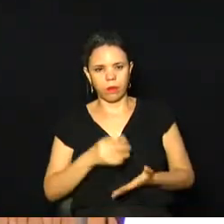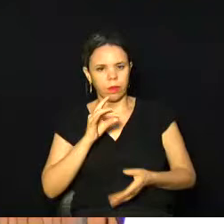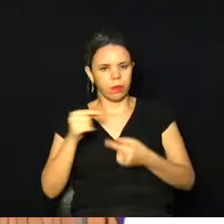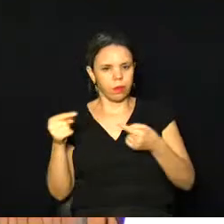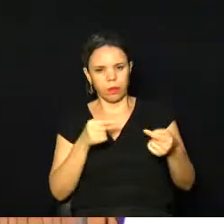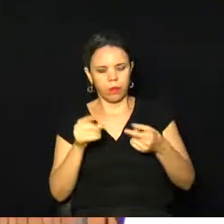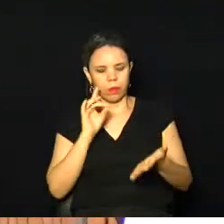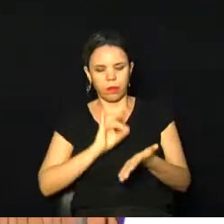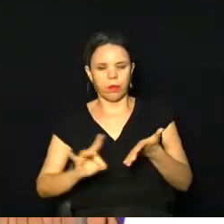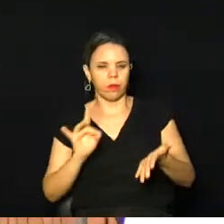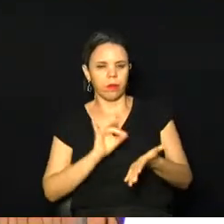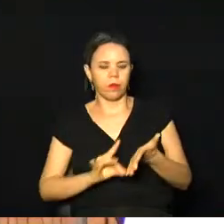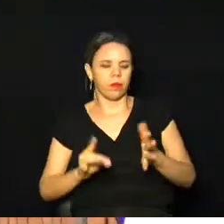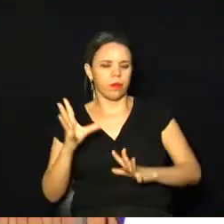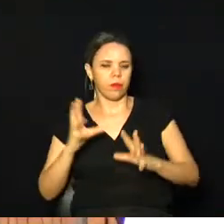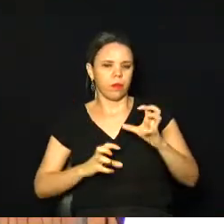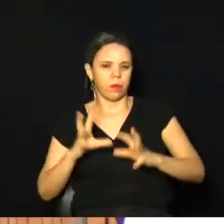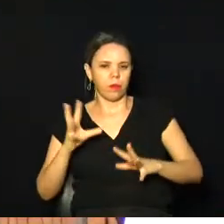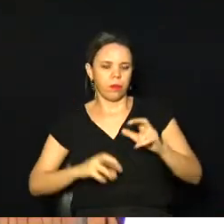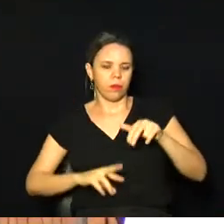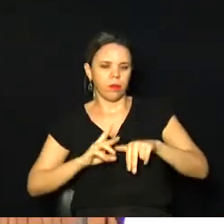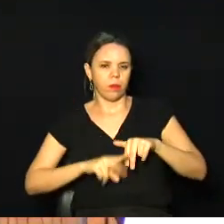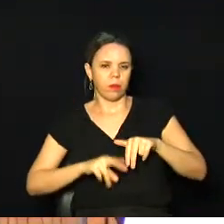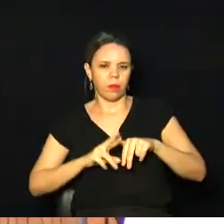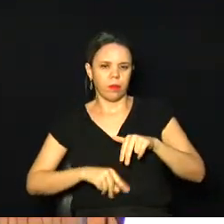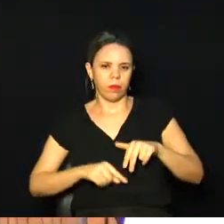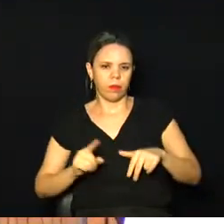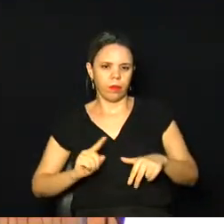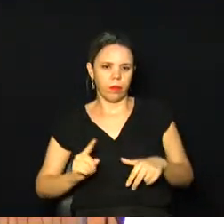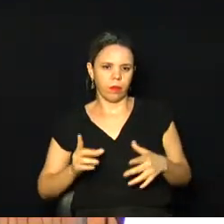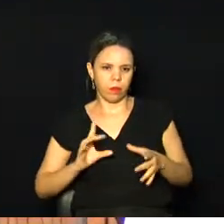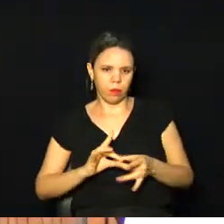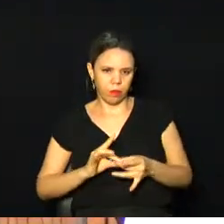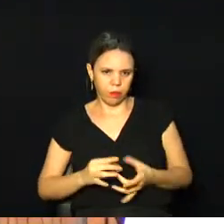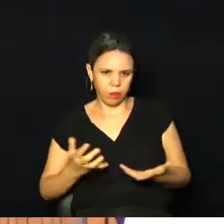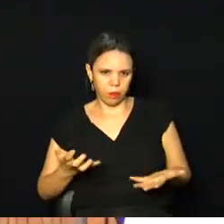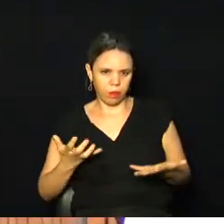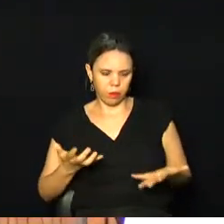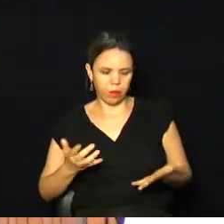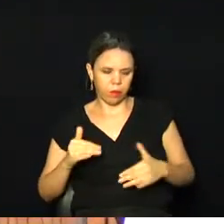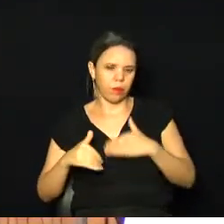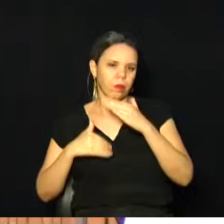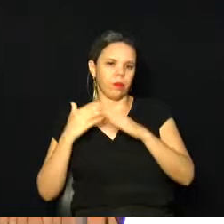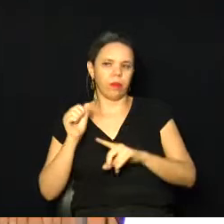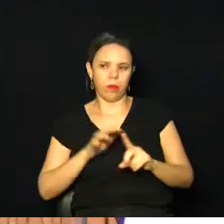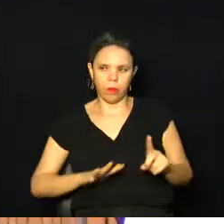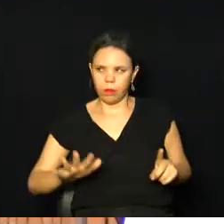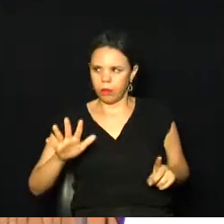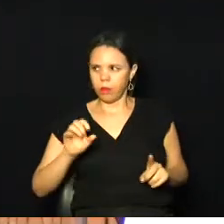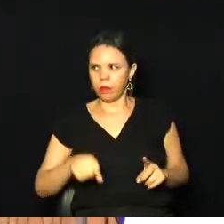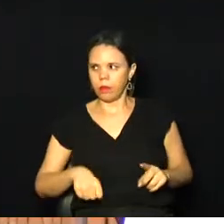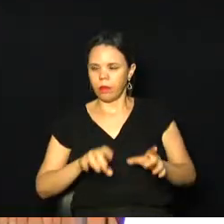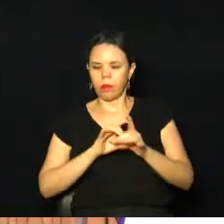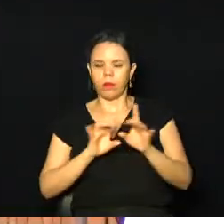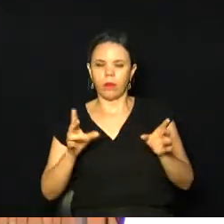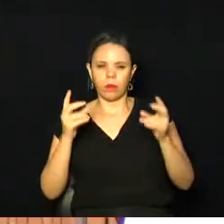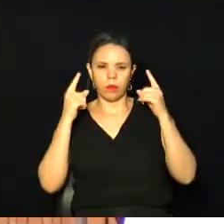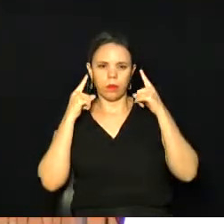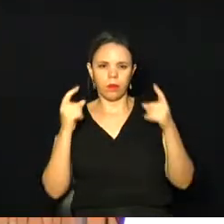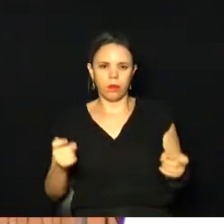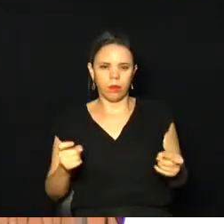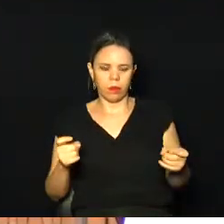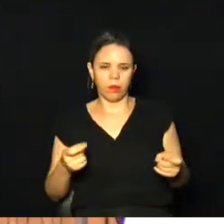não estamos lutando, não é briga de gênero, muito pelo contrário, queremos nos unir para construir uma sociedade, sim, livre de violência.